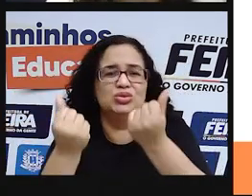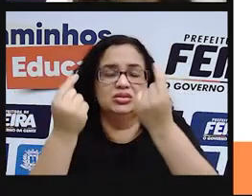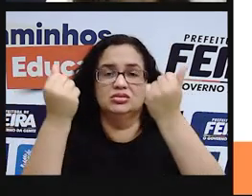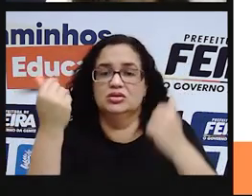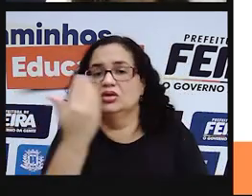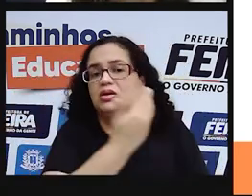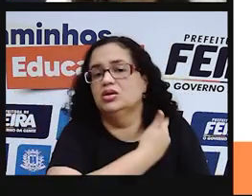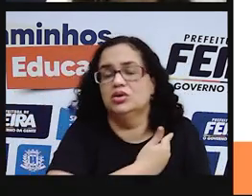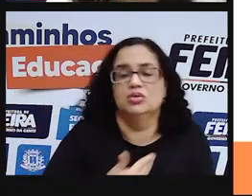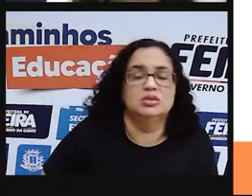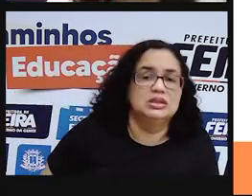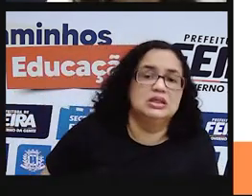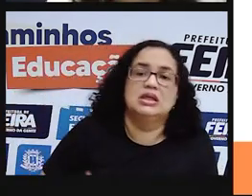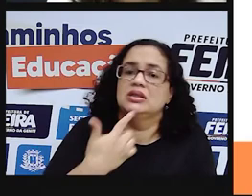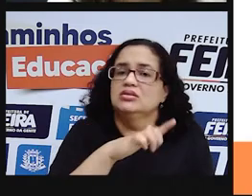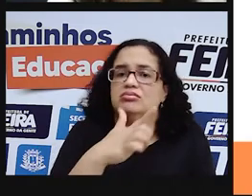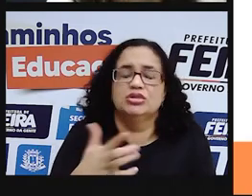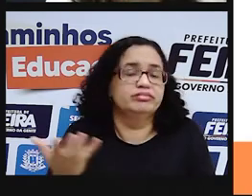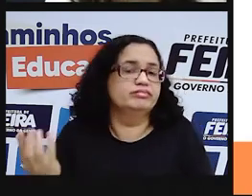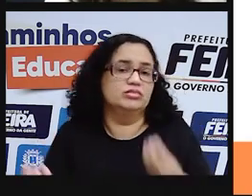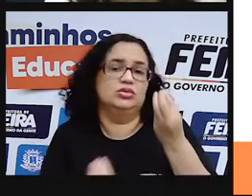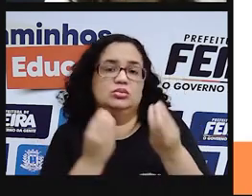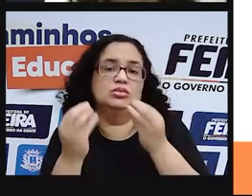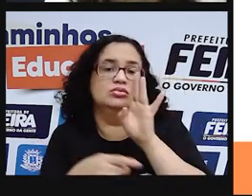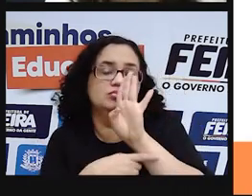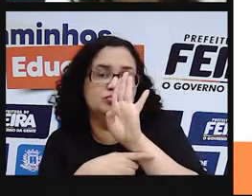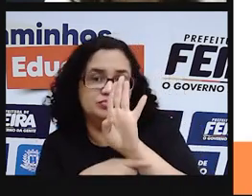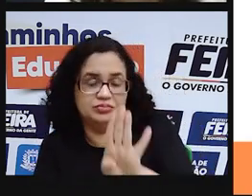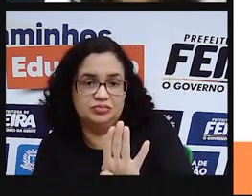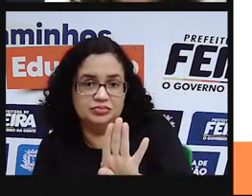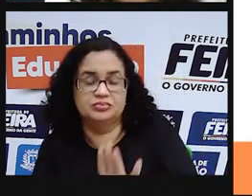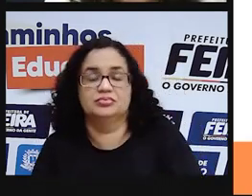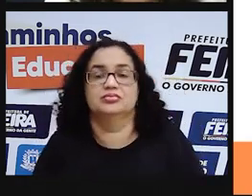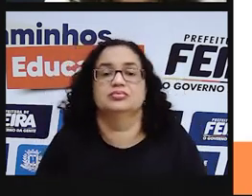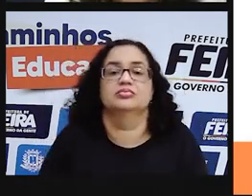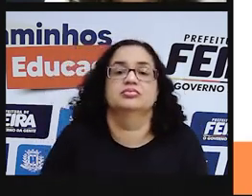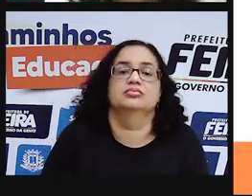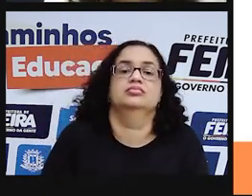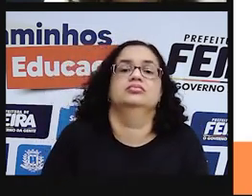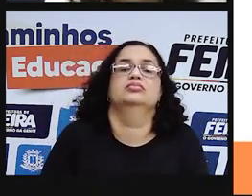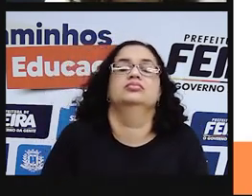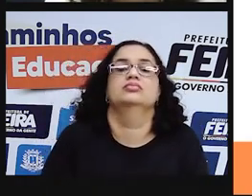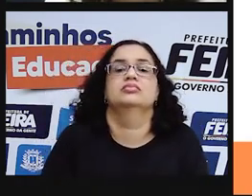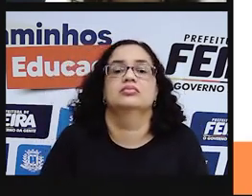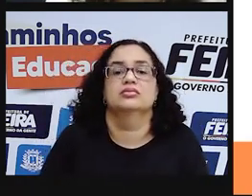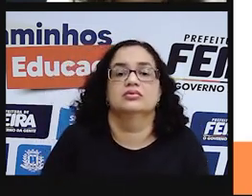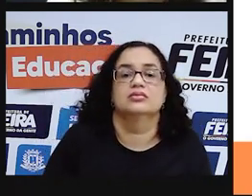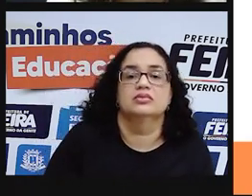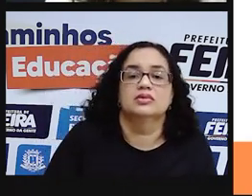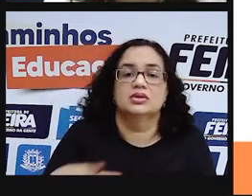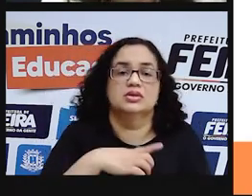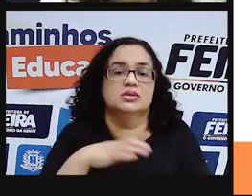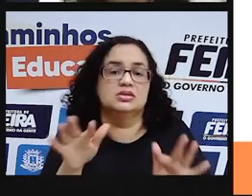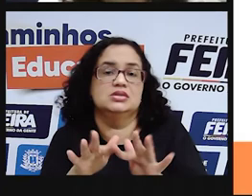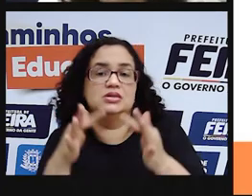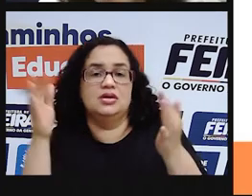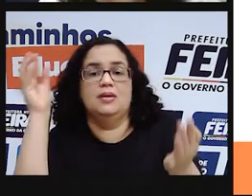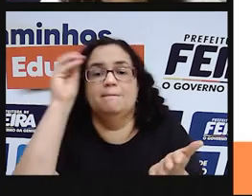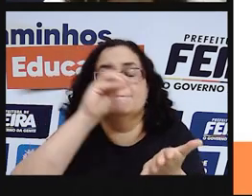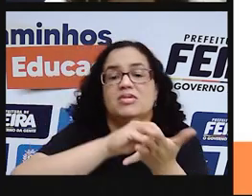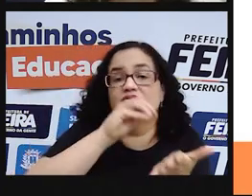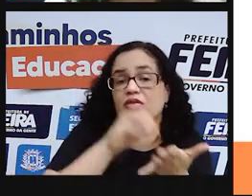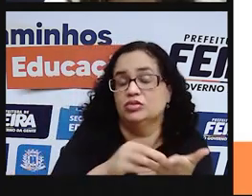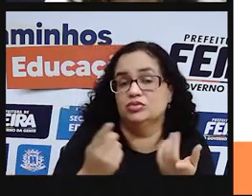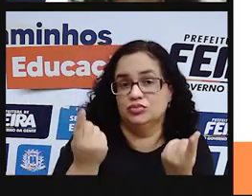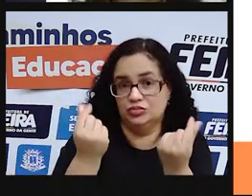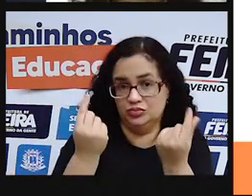muitos governantes não tem interesse em fazer uma obra desse tipo e alegam sempre essa questão da falta de